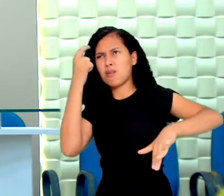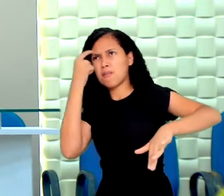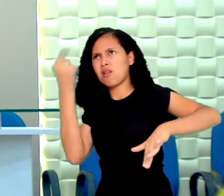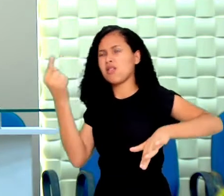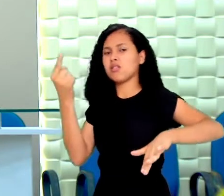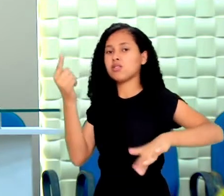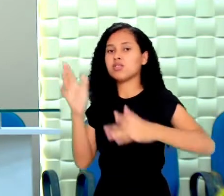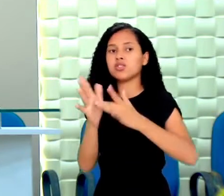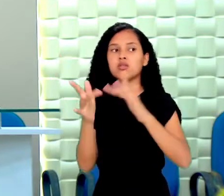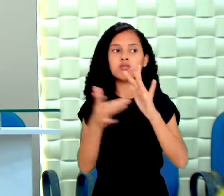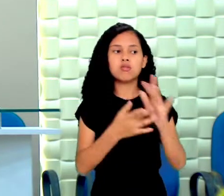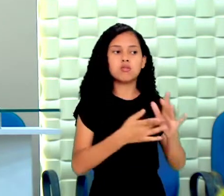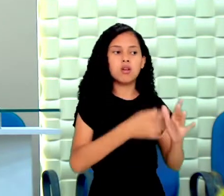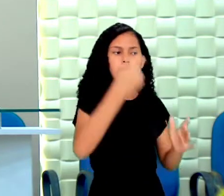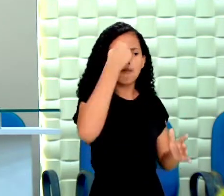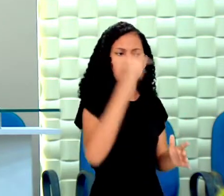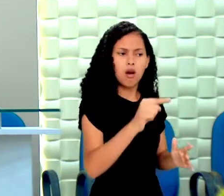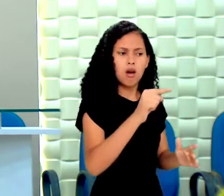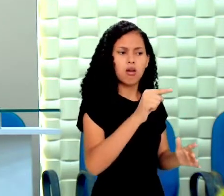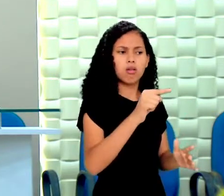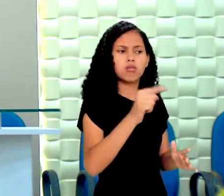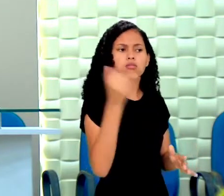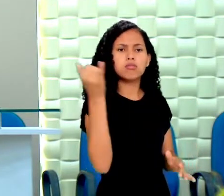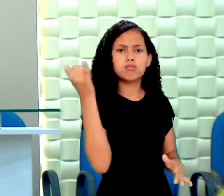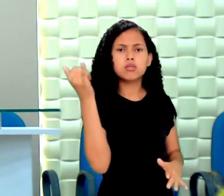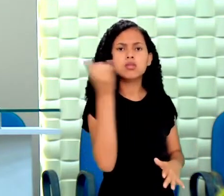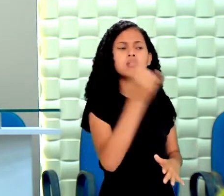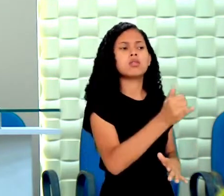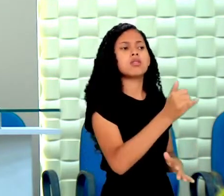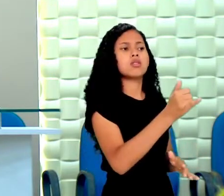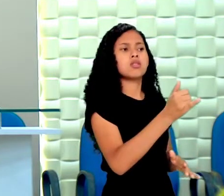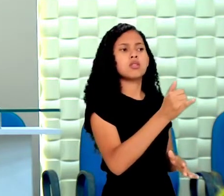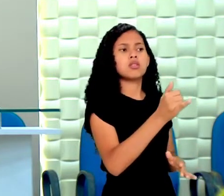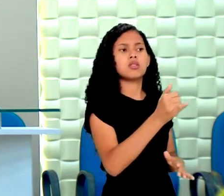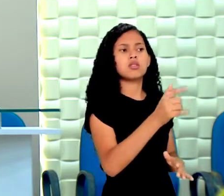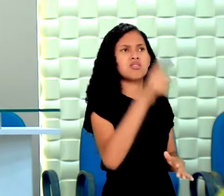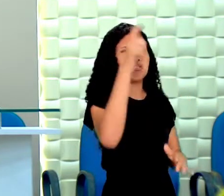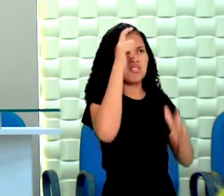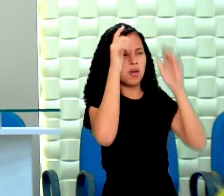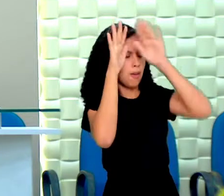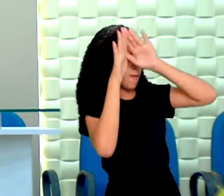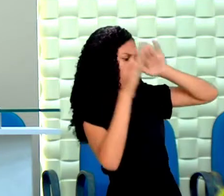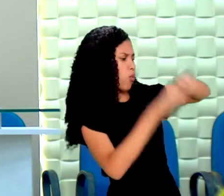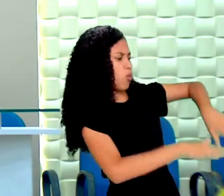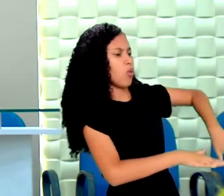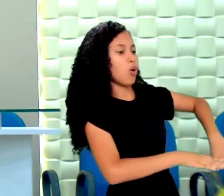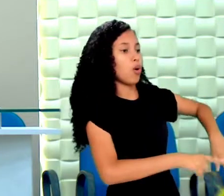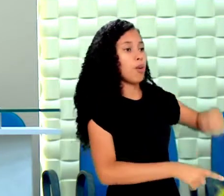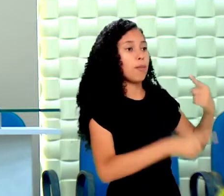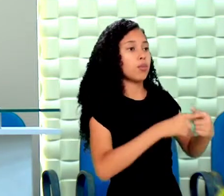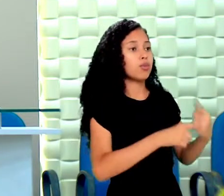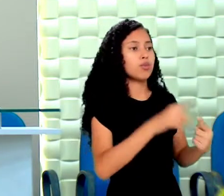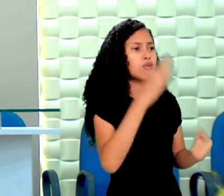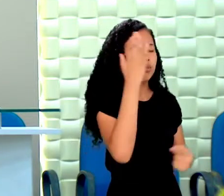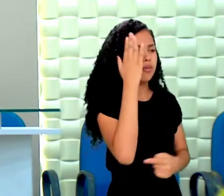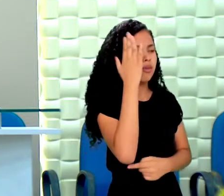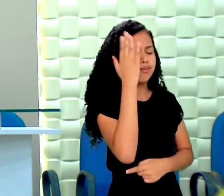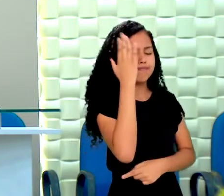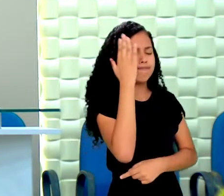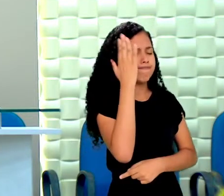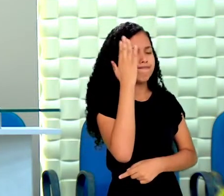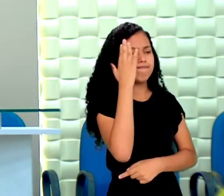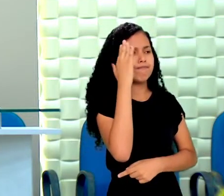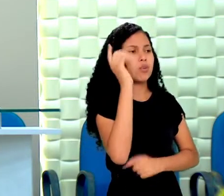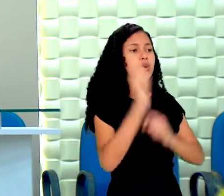o repreende, e diz: para trás de mim, Satanás, porque tu não compreendes os intentos